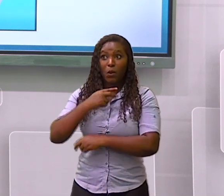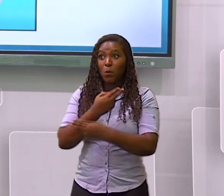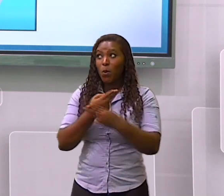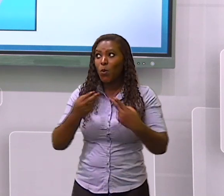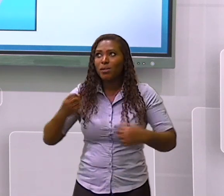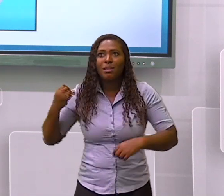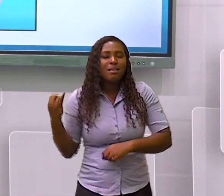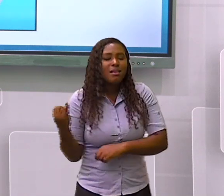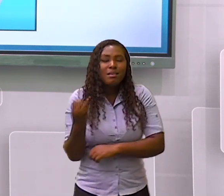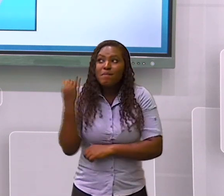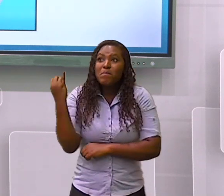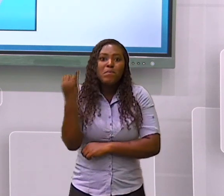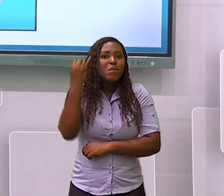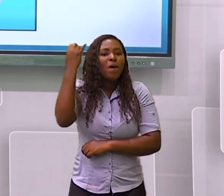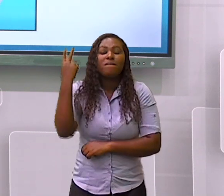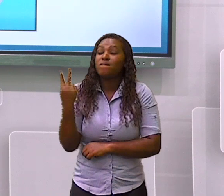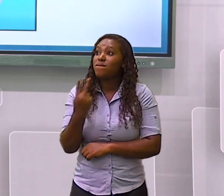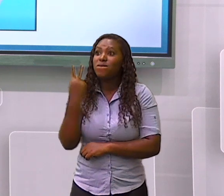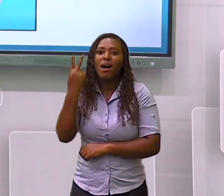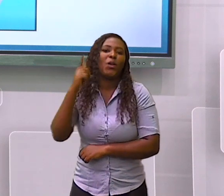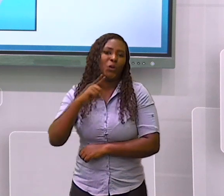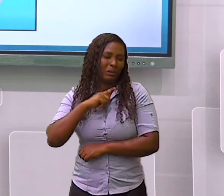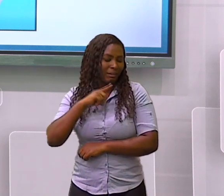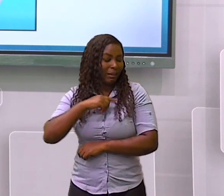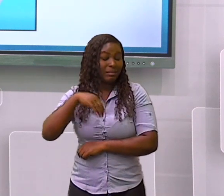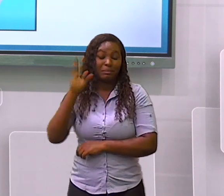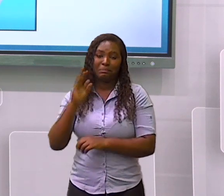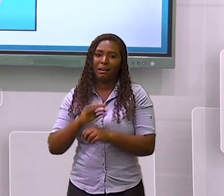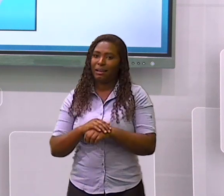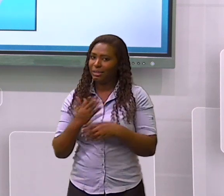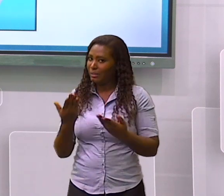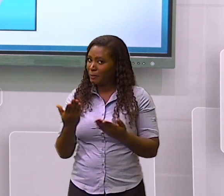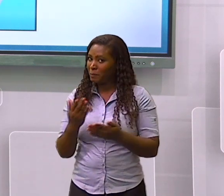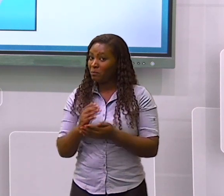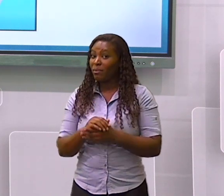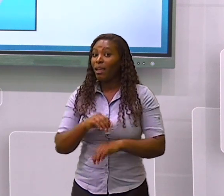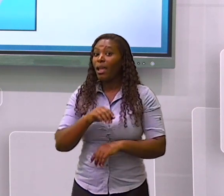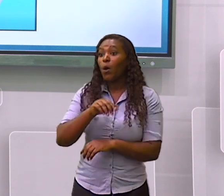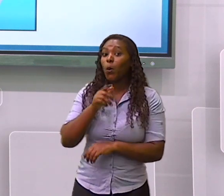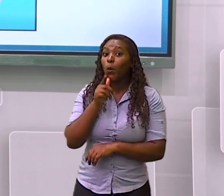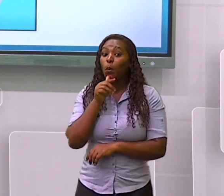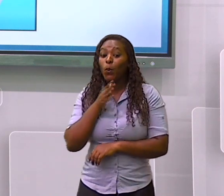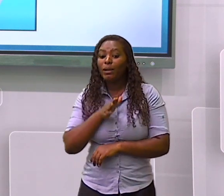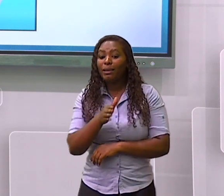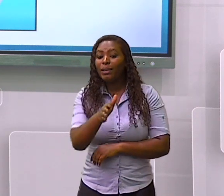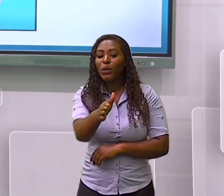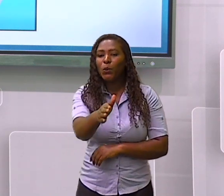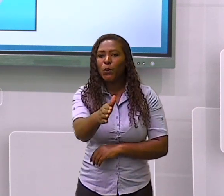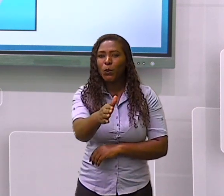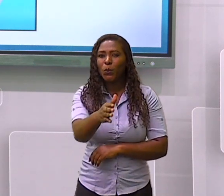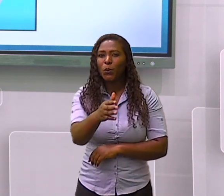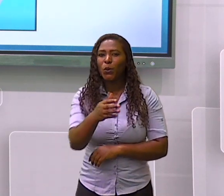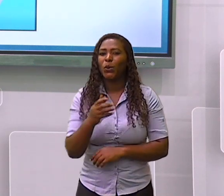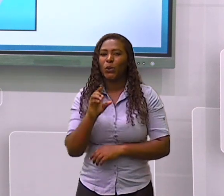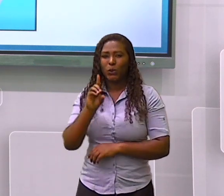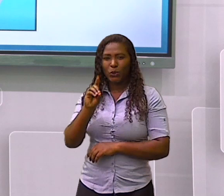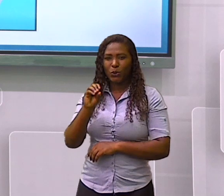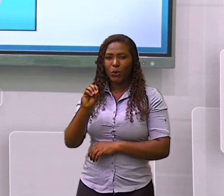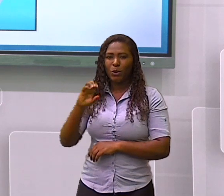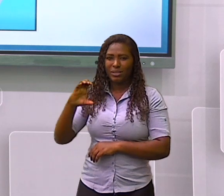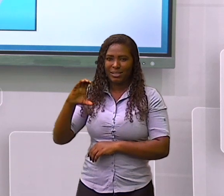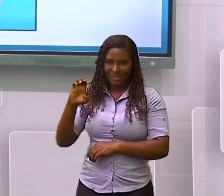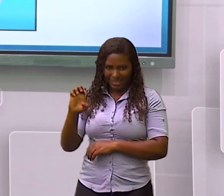sua nascente com afluência nos rios Piranga e Carmo, cujas nascentes estão situadas no município